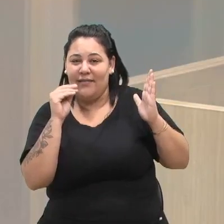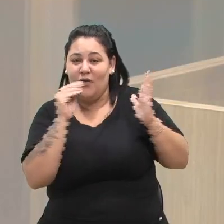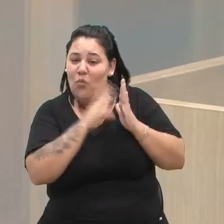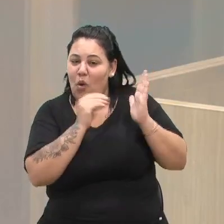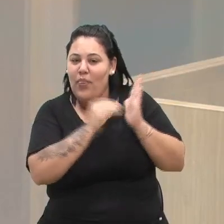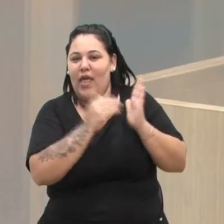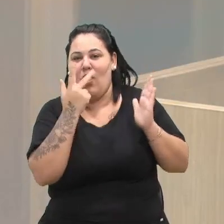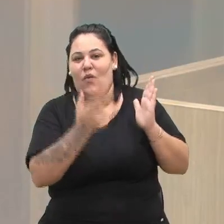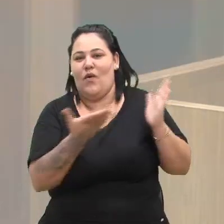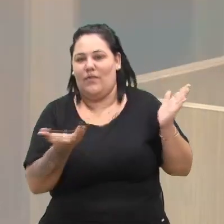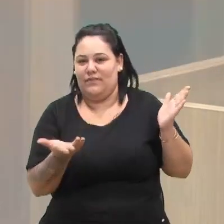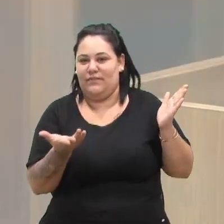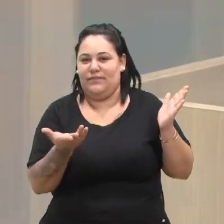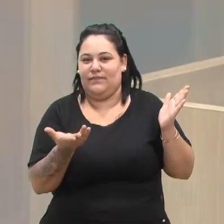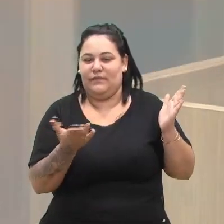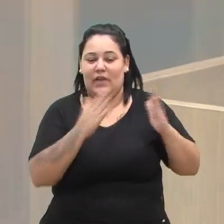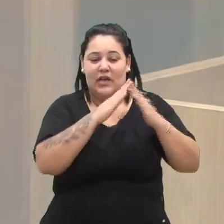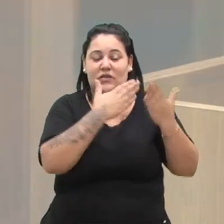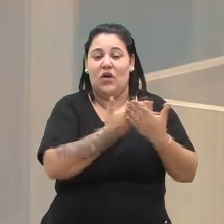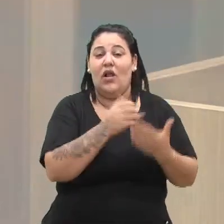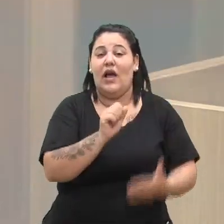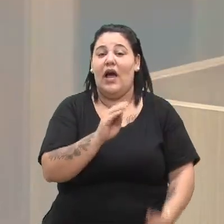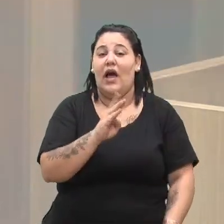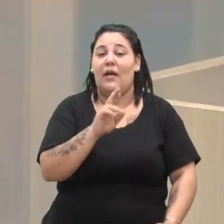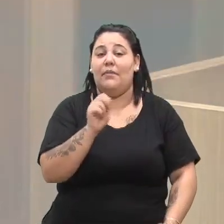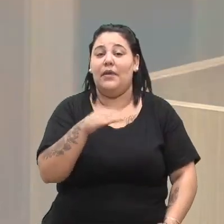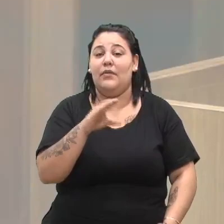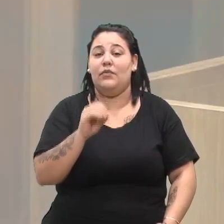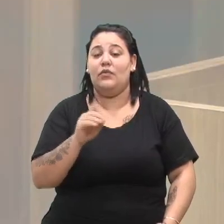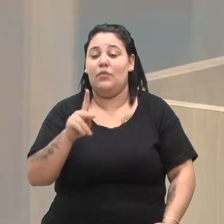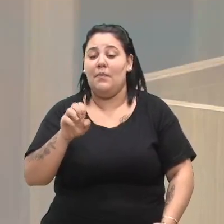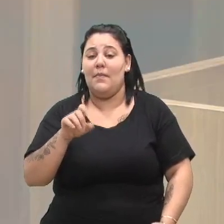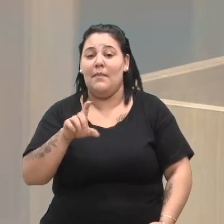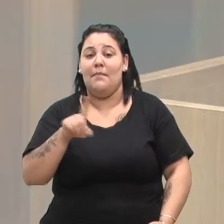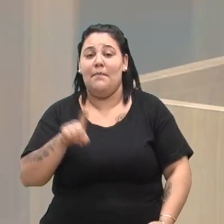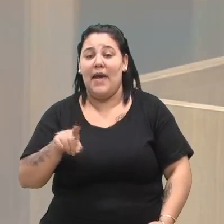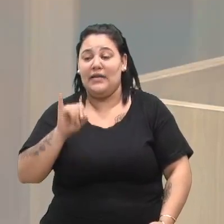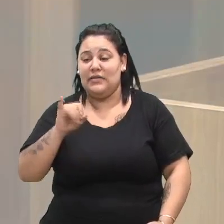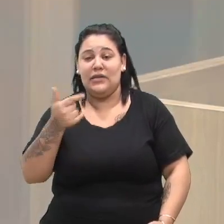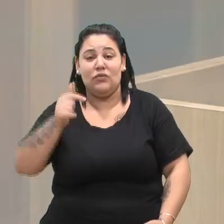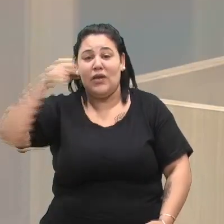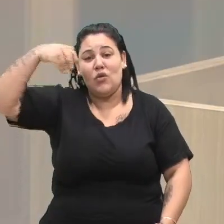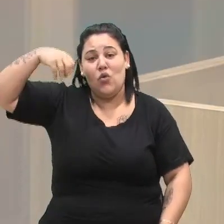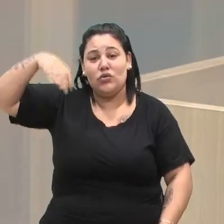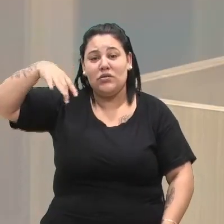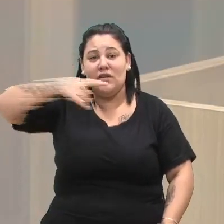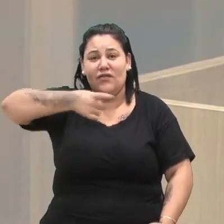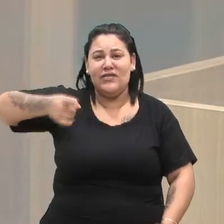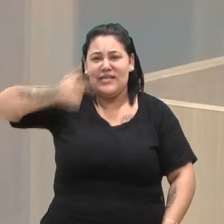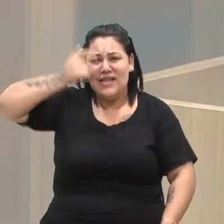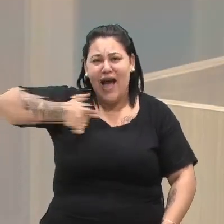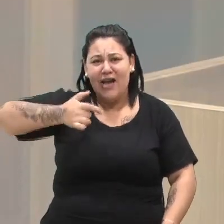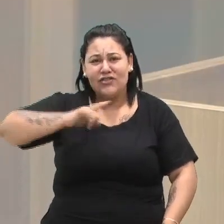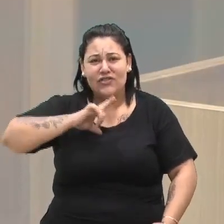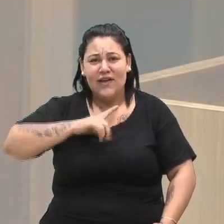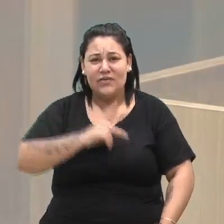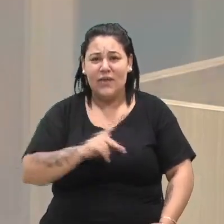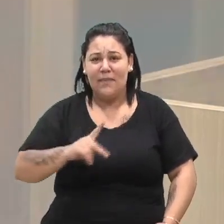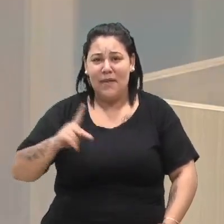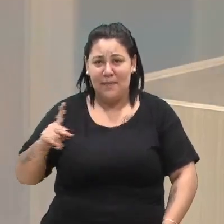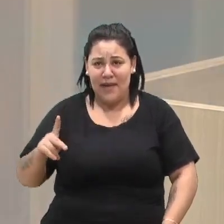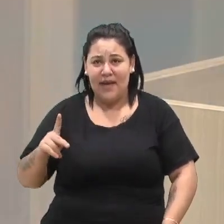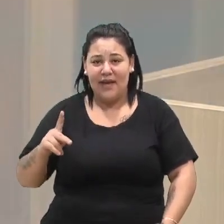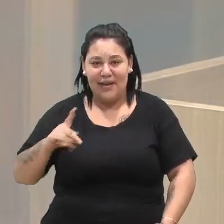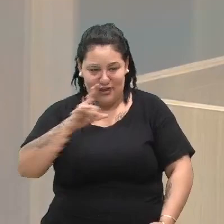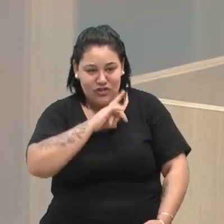A escola, Abramo PS, há 7 dias sem luz. E vocês acham que se tivesse uma PPP lá estaria sem